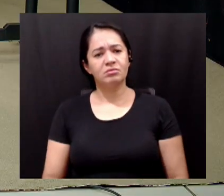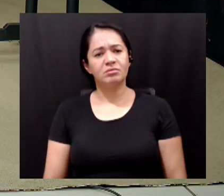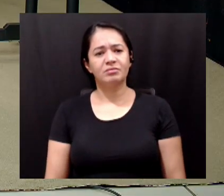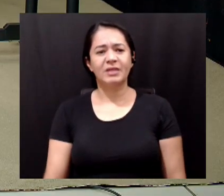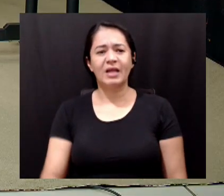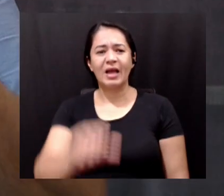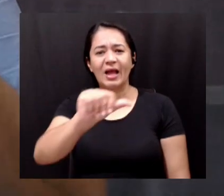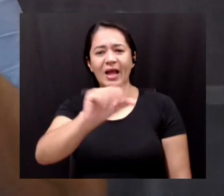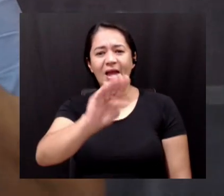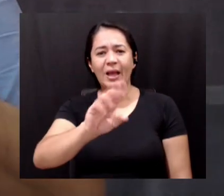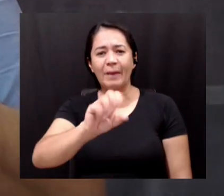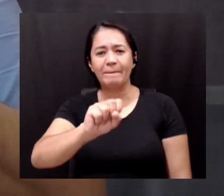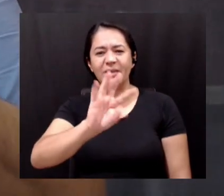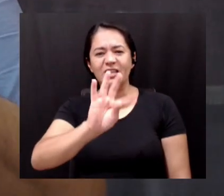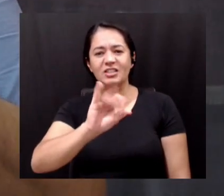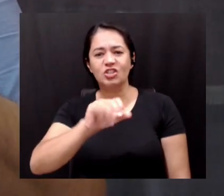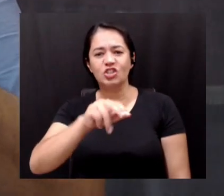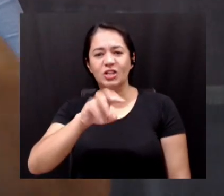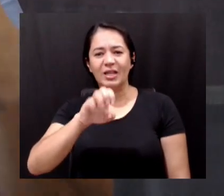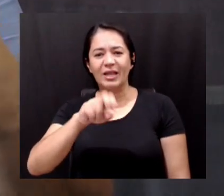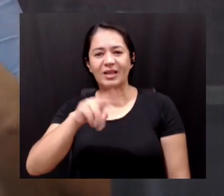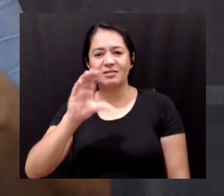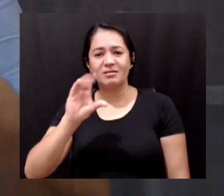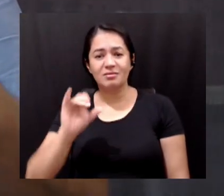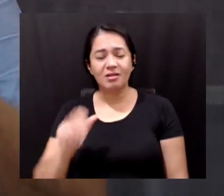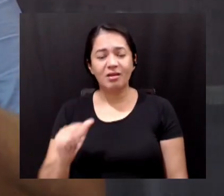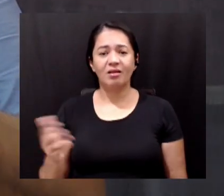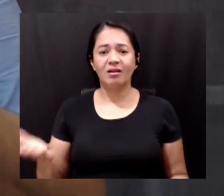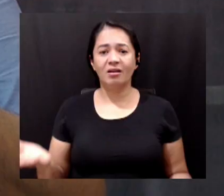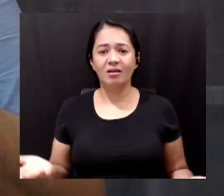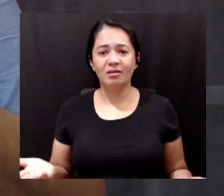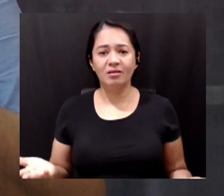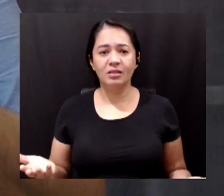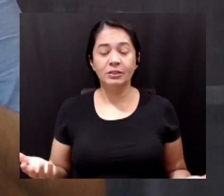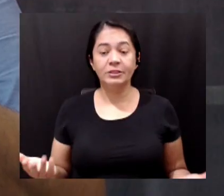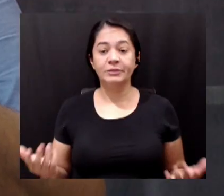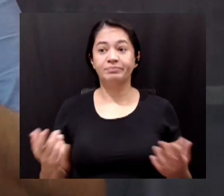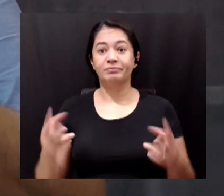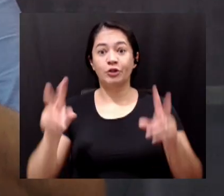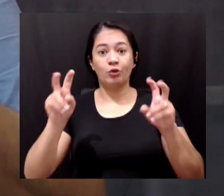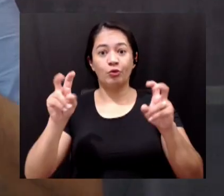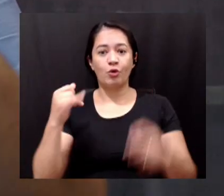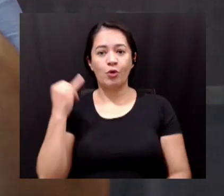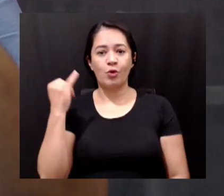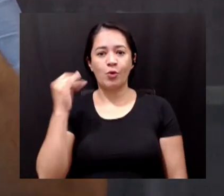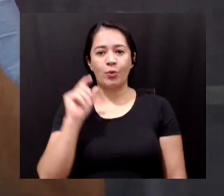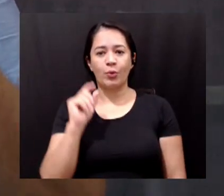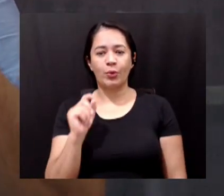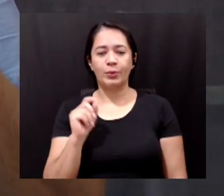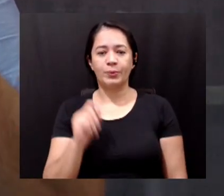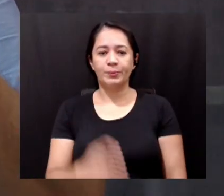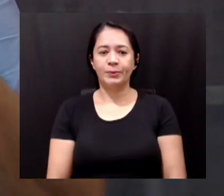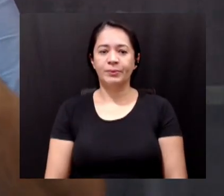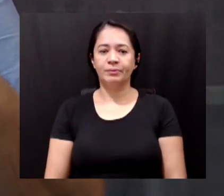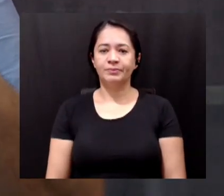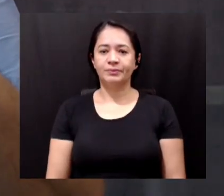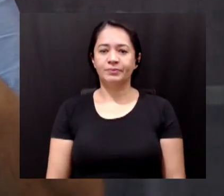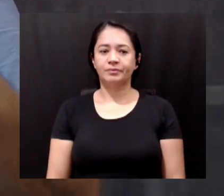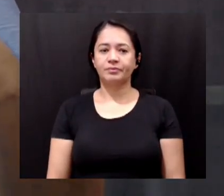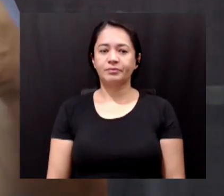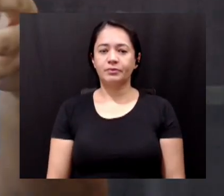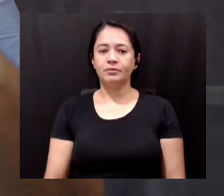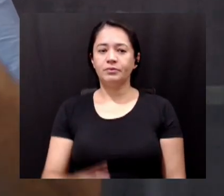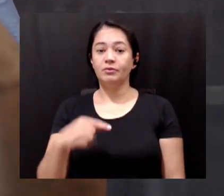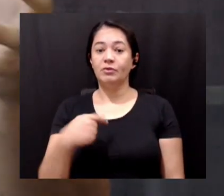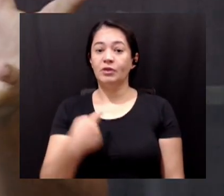aí, abstinência. E aí um ponto interessante, né, é que quando a gente fala de um comportamento,